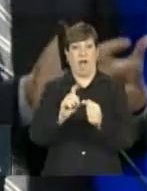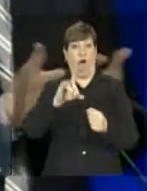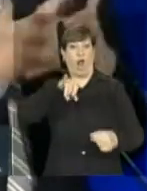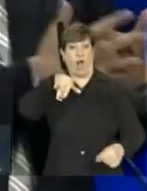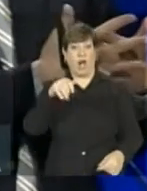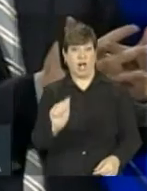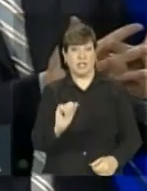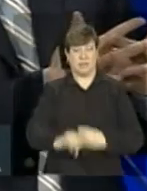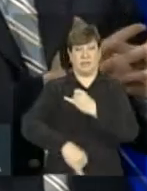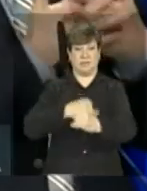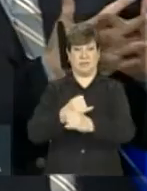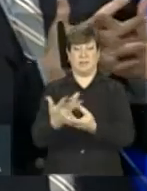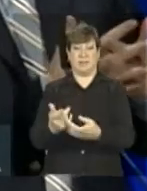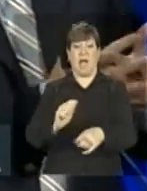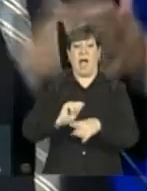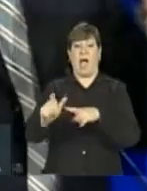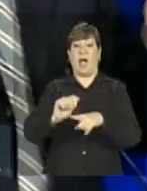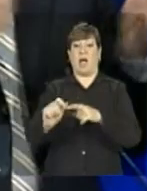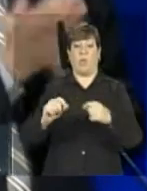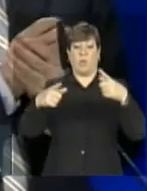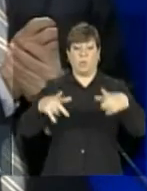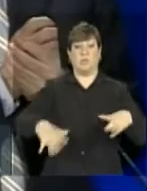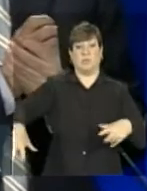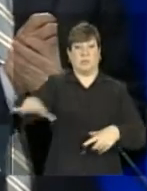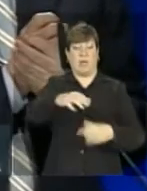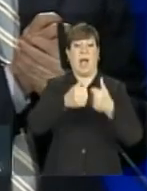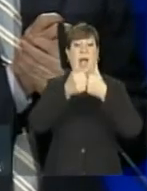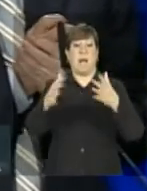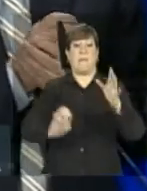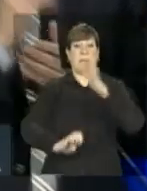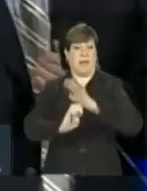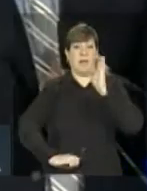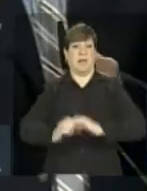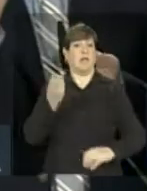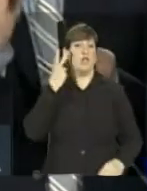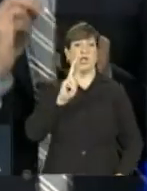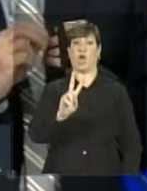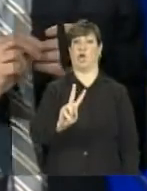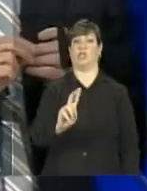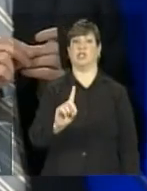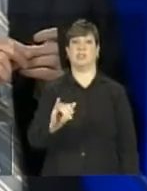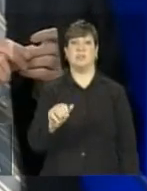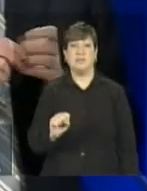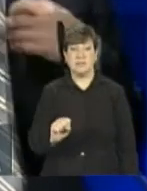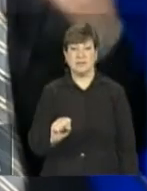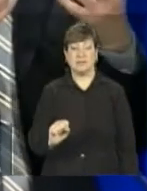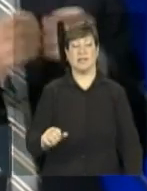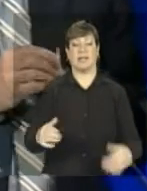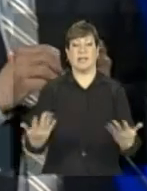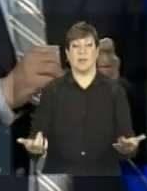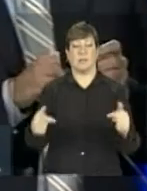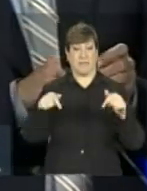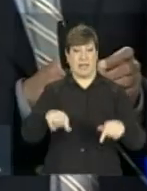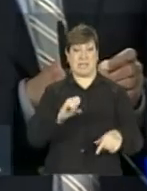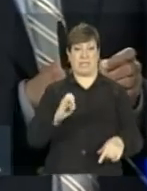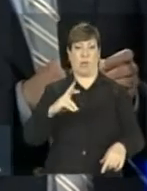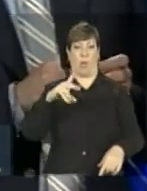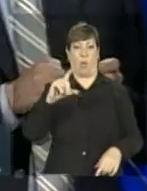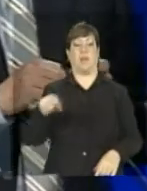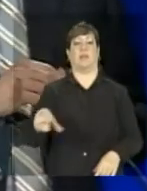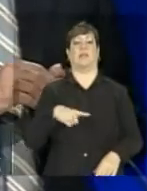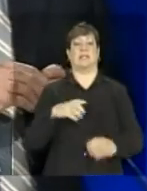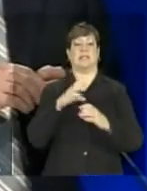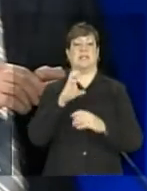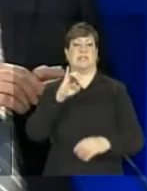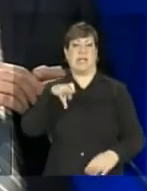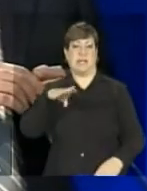virtuais, alugar o espaço físico e abrir nossa empresa em 2 dias. Neste século, a ciência de computação que